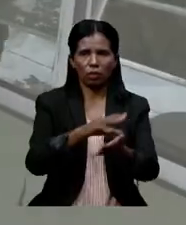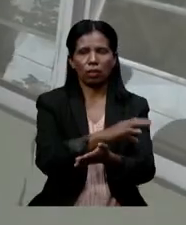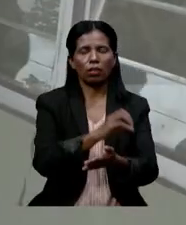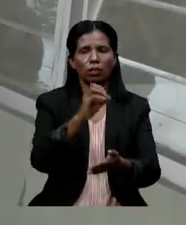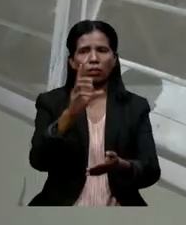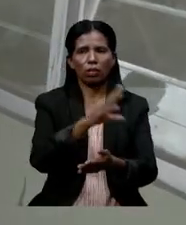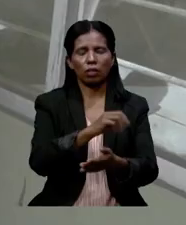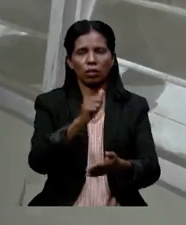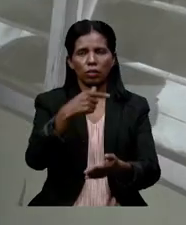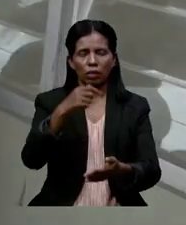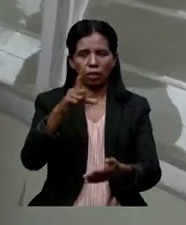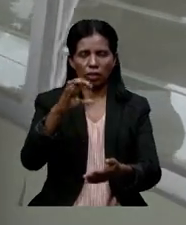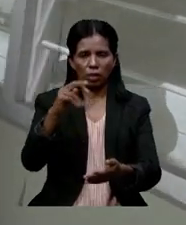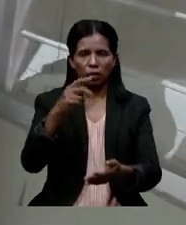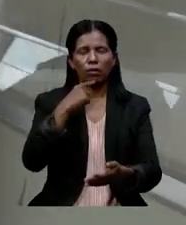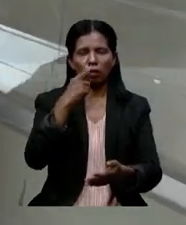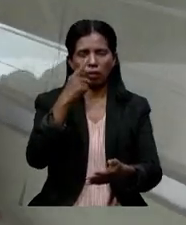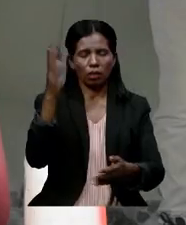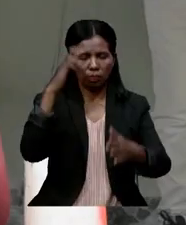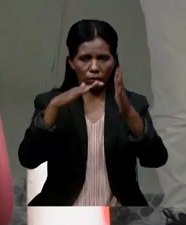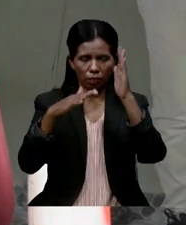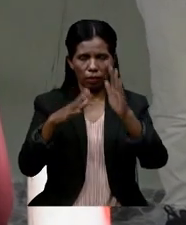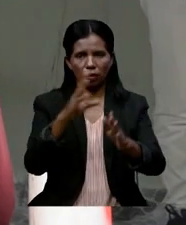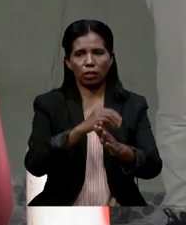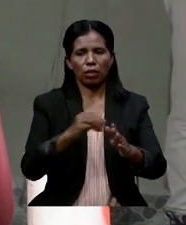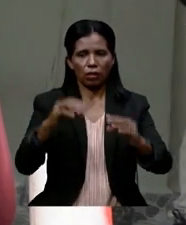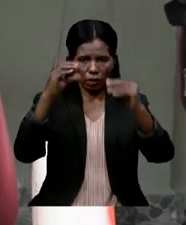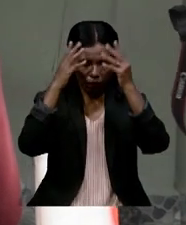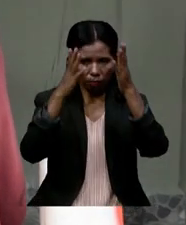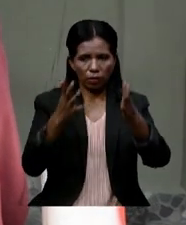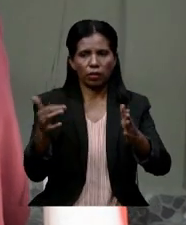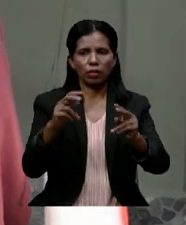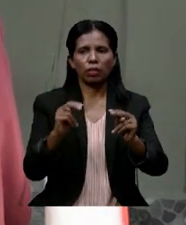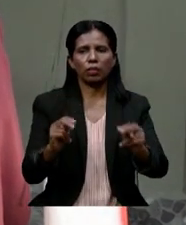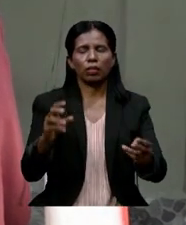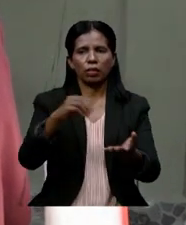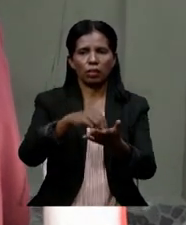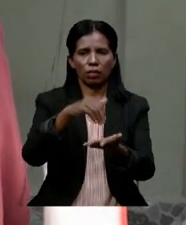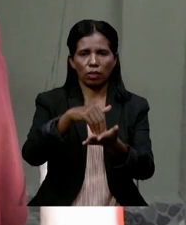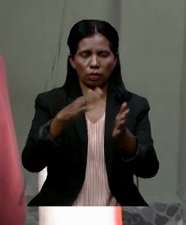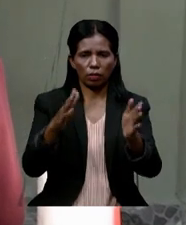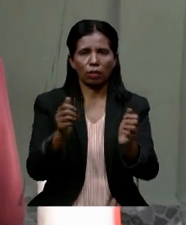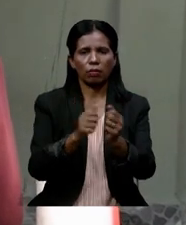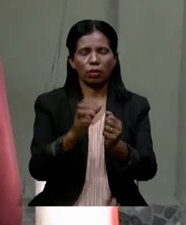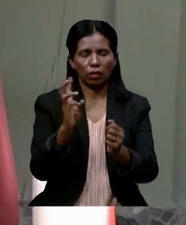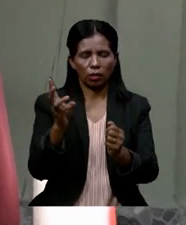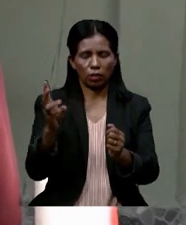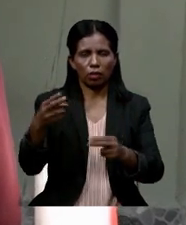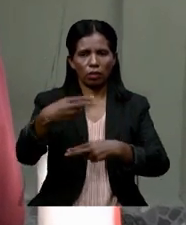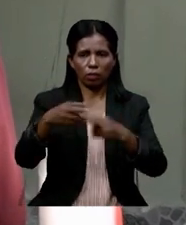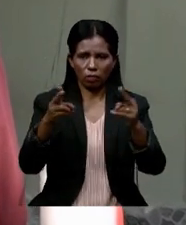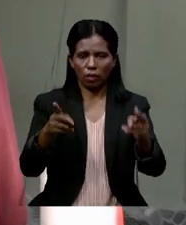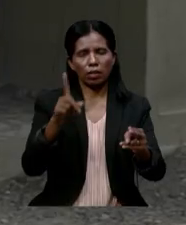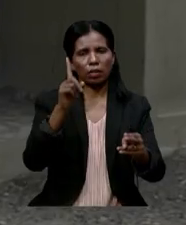Atabai, Angelino Guilherme Hateten, problema ne, obriga professor Sira tem que acumular estudante ne nulo balete ni a sala ida,